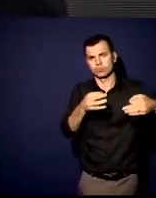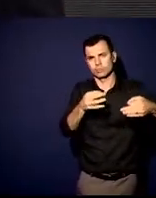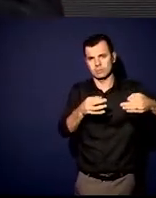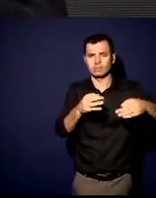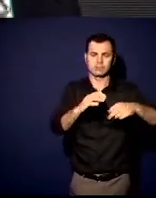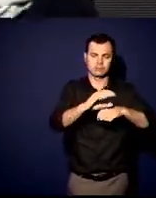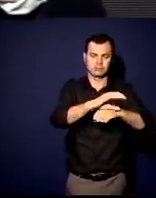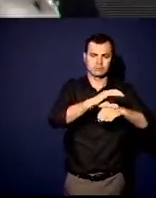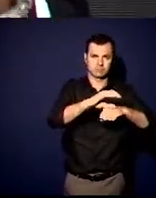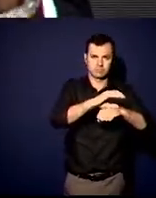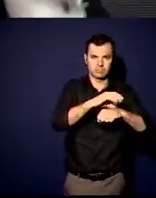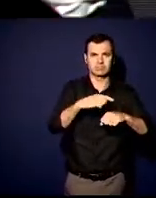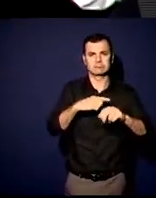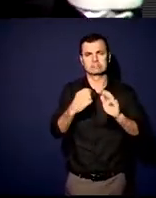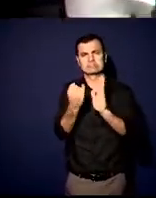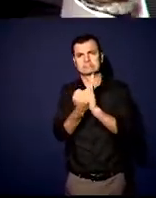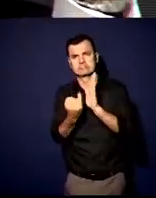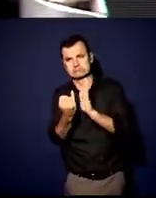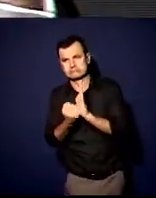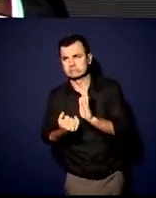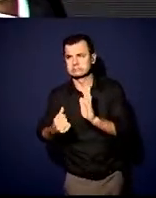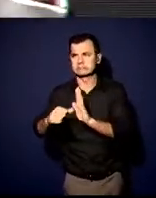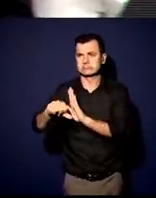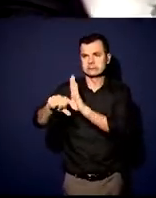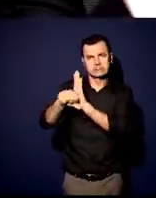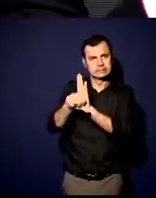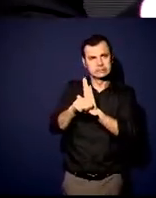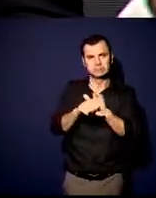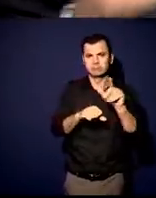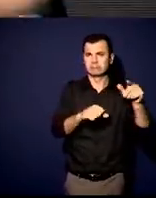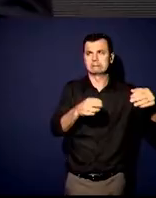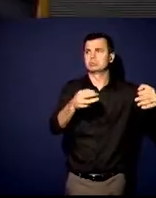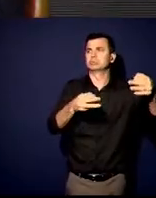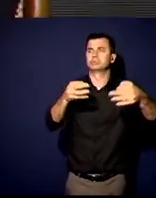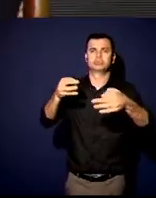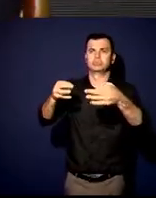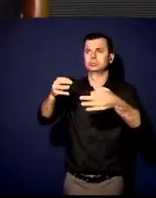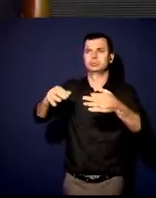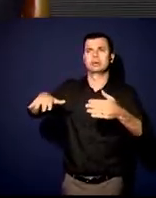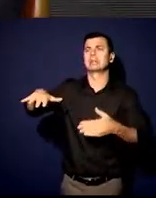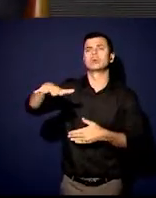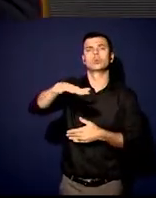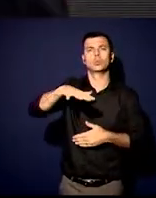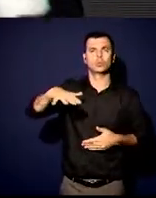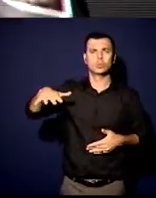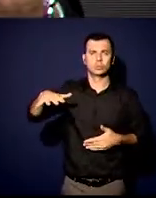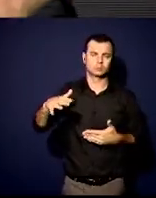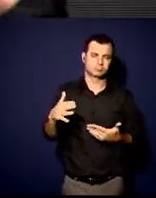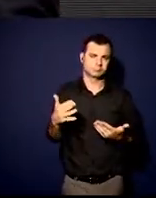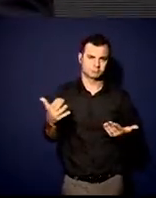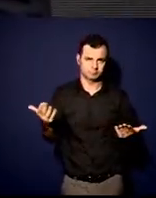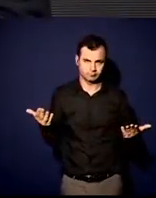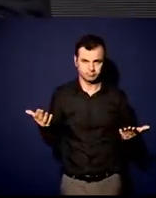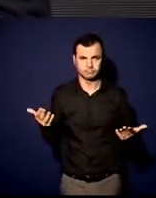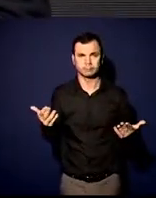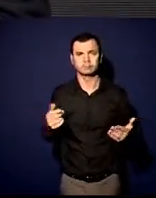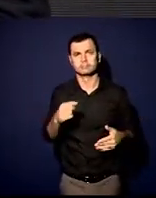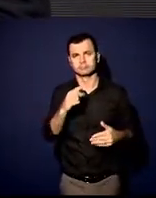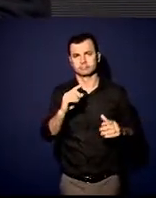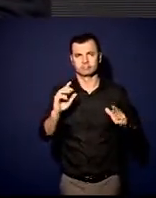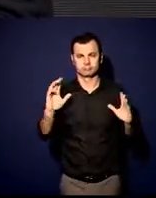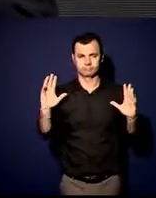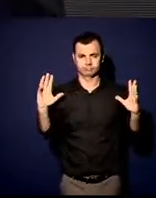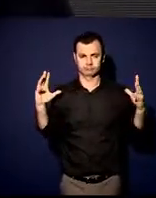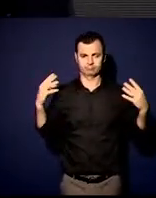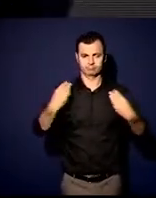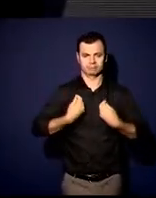possível vai pro tributário vai para o penal vai para então decide sobre tudo um ministro dá uma liminar